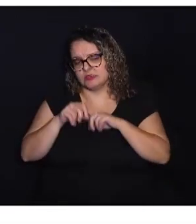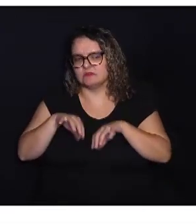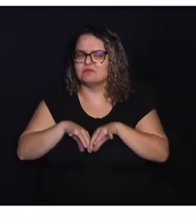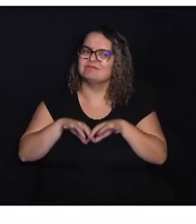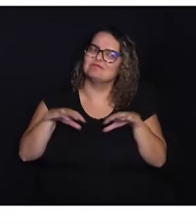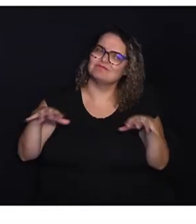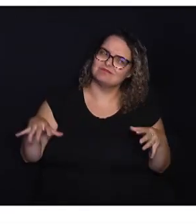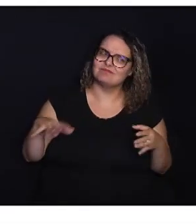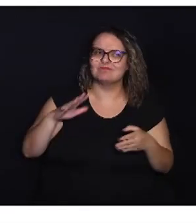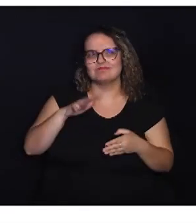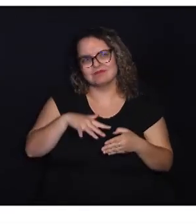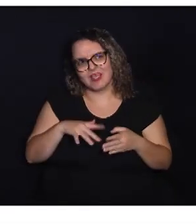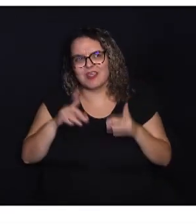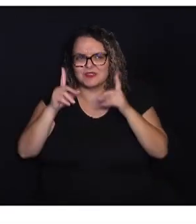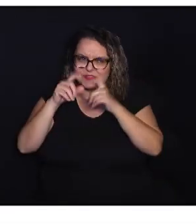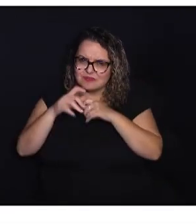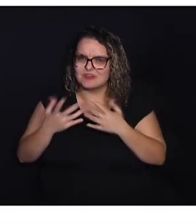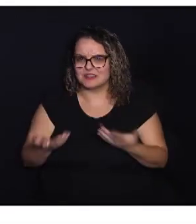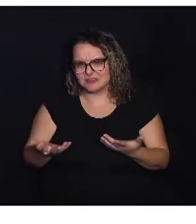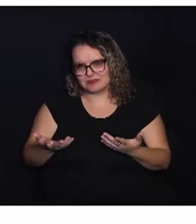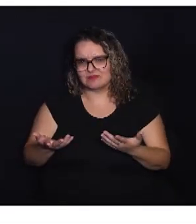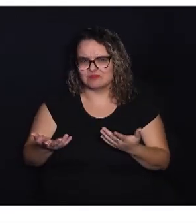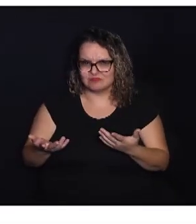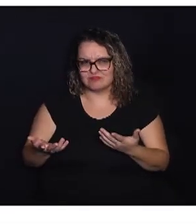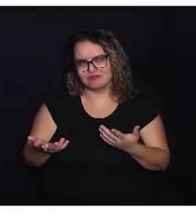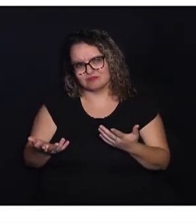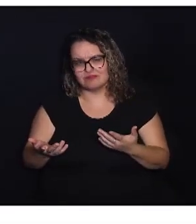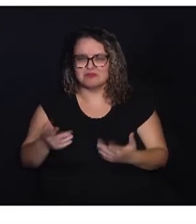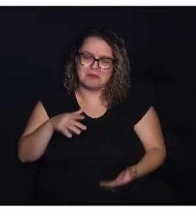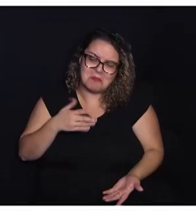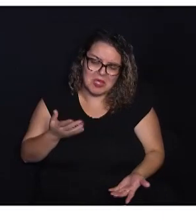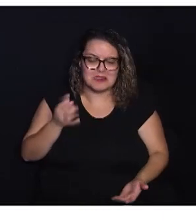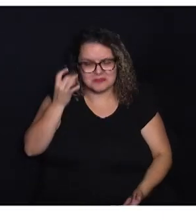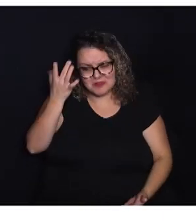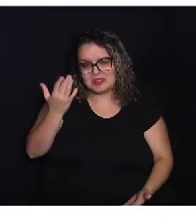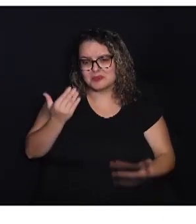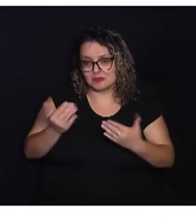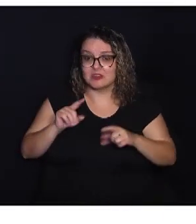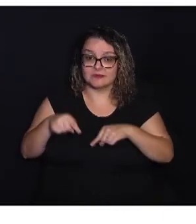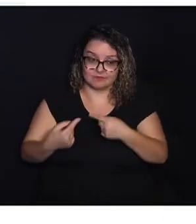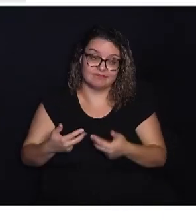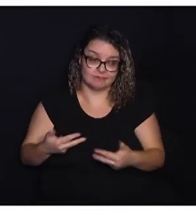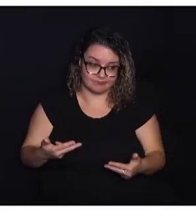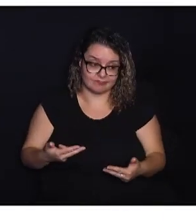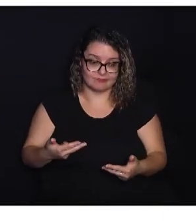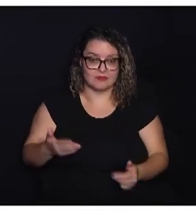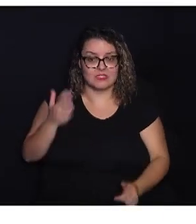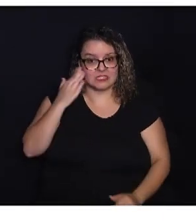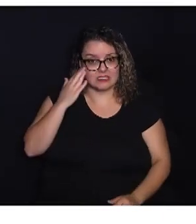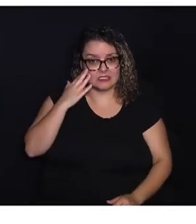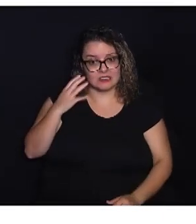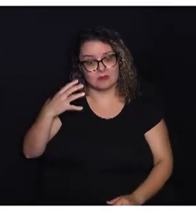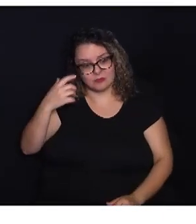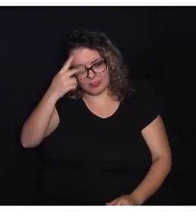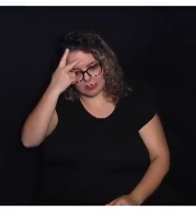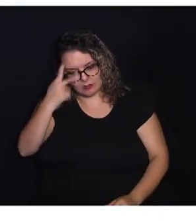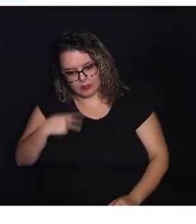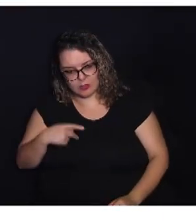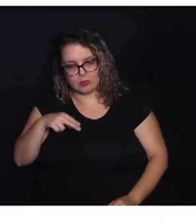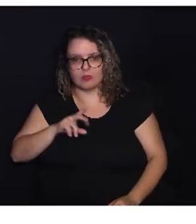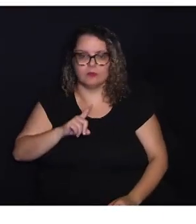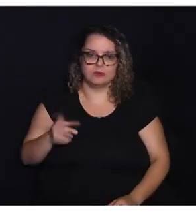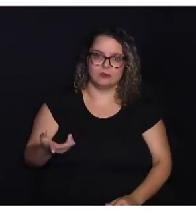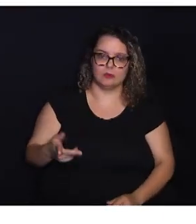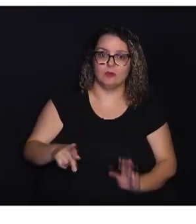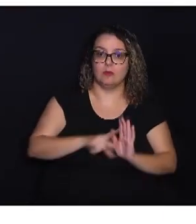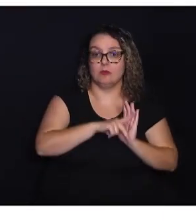contas é até que relativamente fácil. Porque você sabe o que é seu e o que não é, o que pertence à